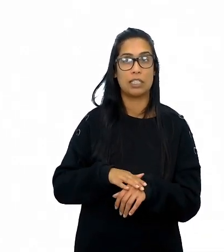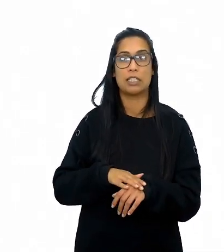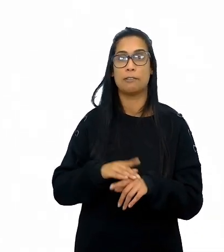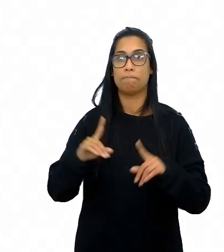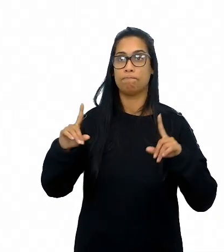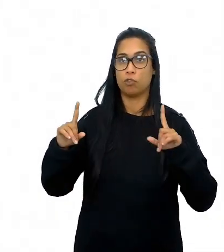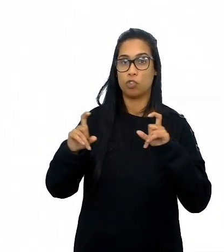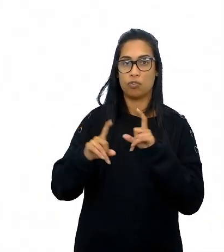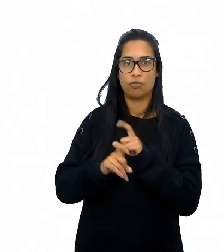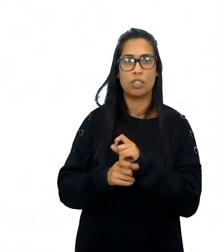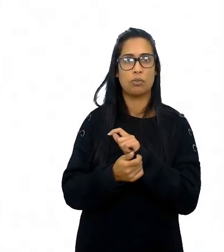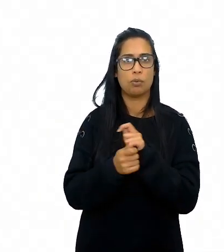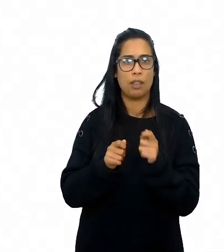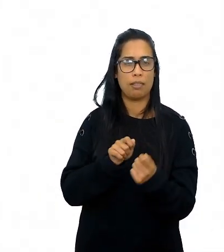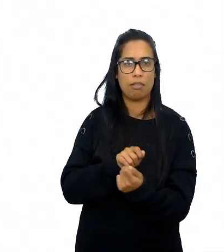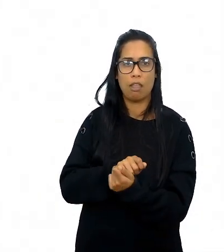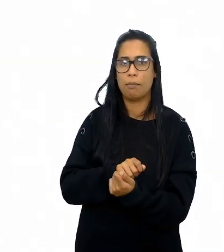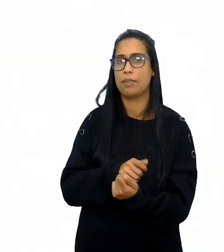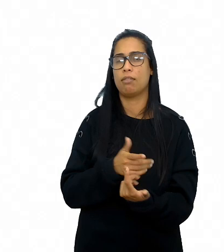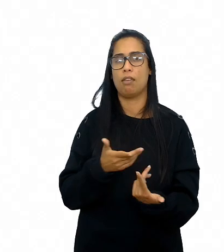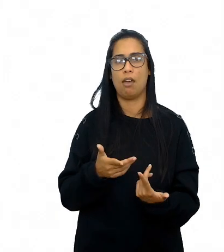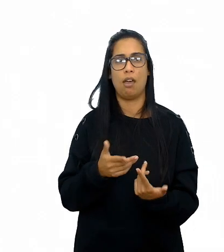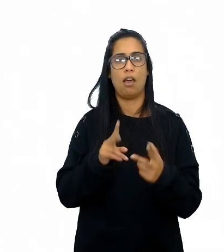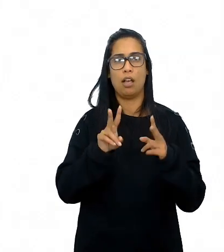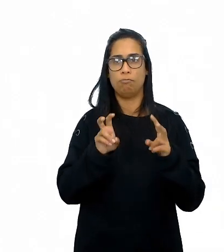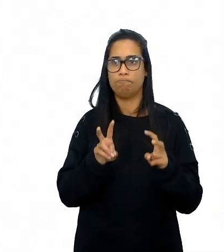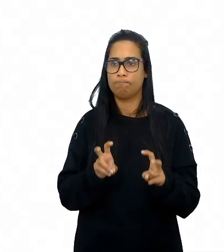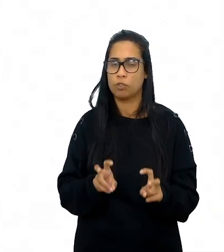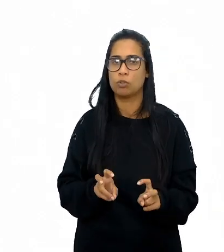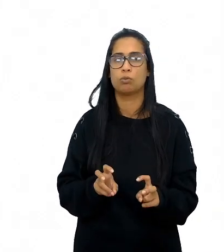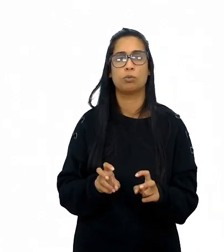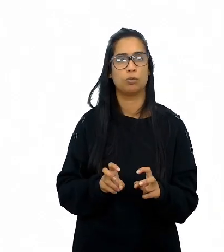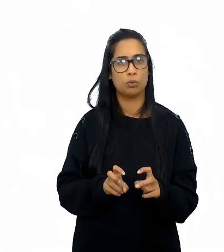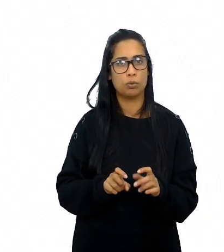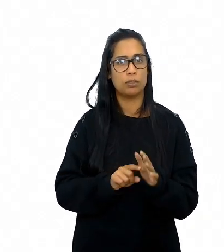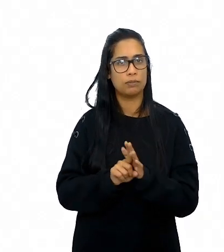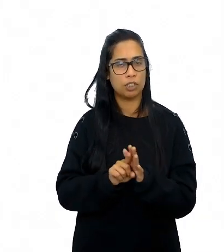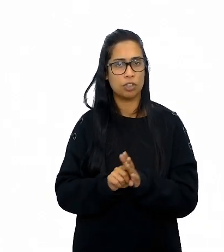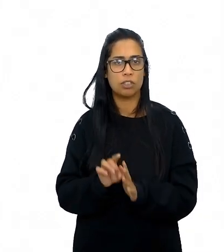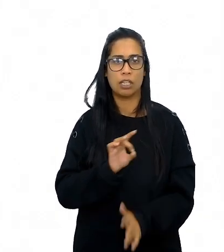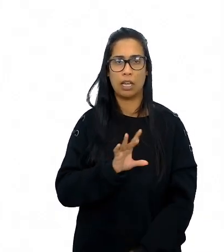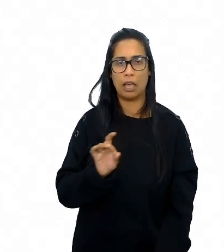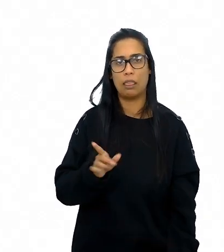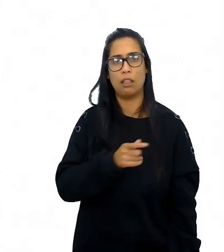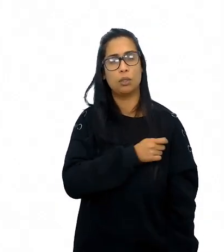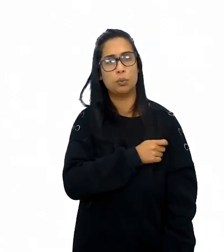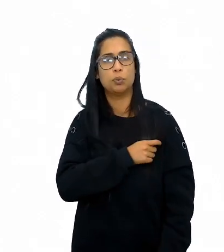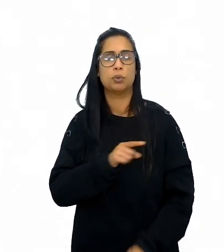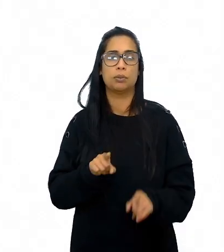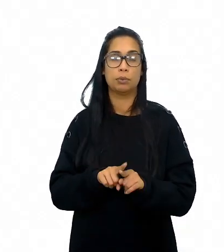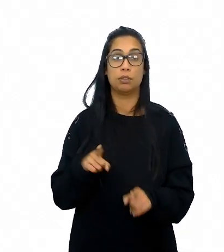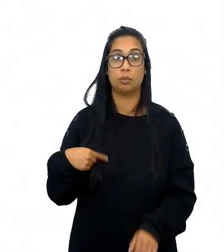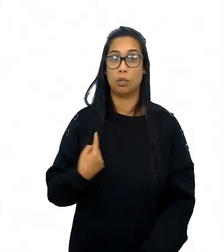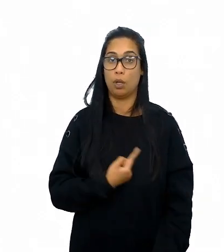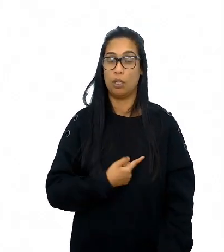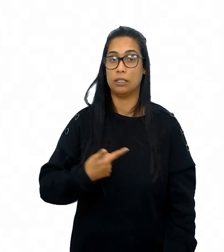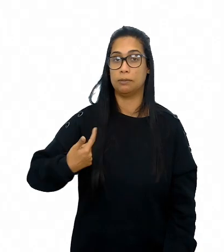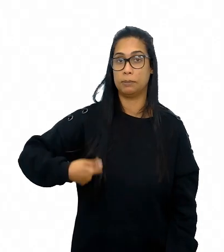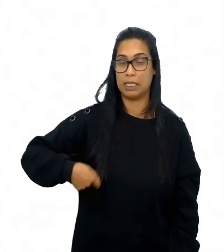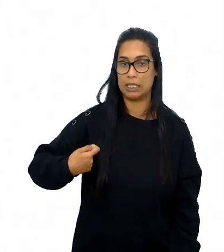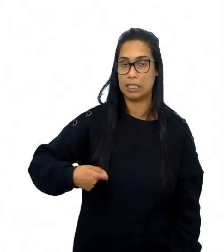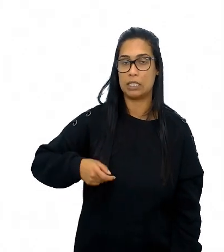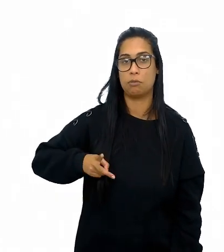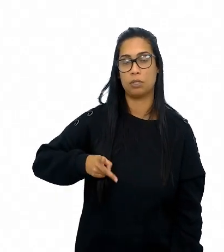nas discussões sobre os determinados assuntos que a gente decide, então, conversar com os estudantes, né? A gente tem que, quando a